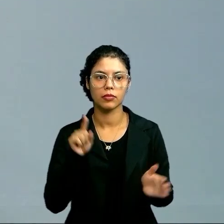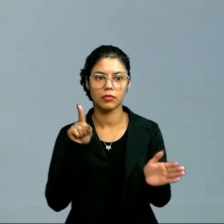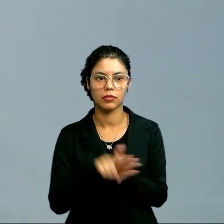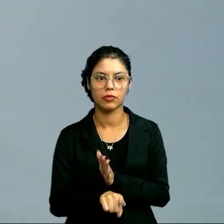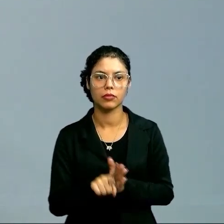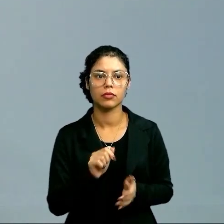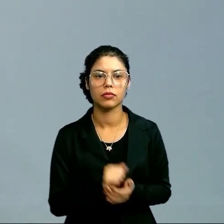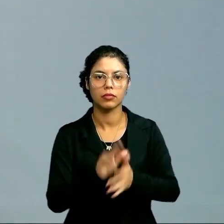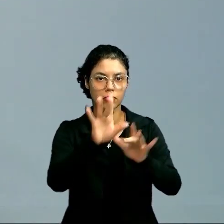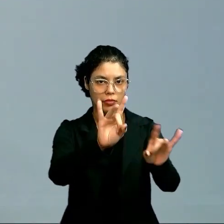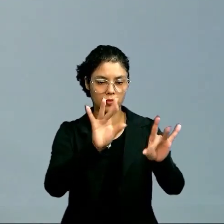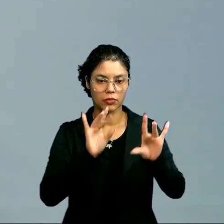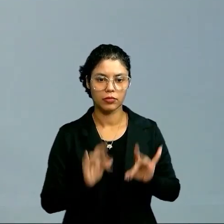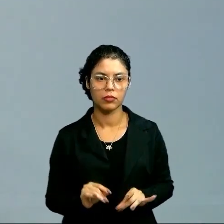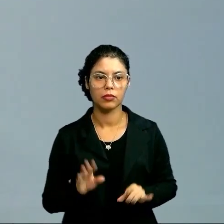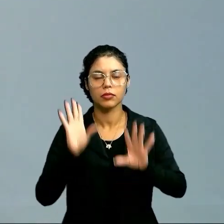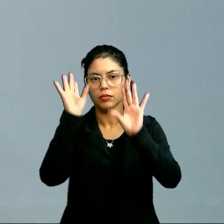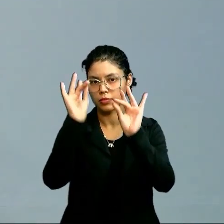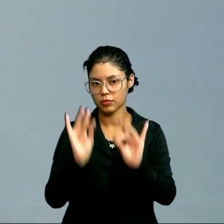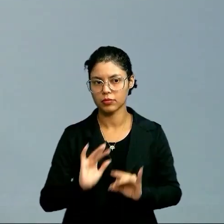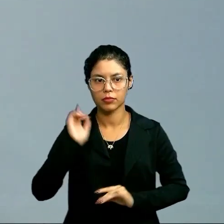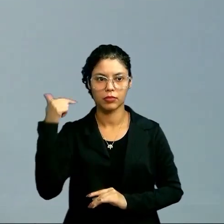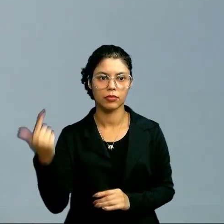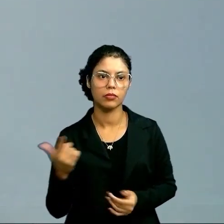questões estéticas, que também é